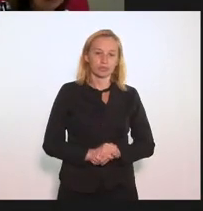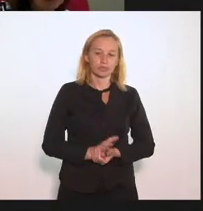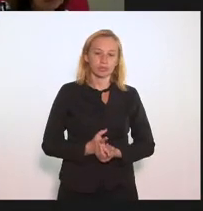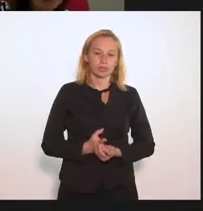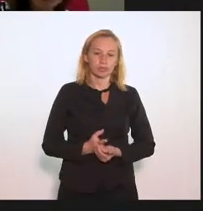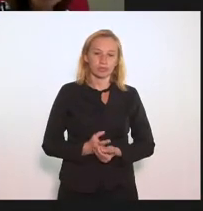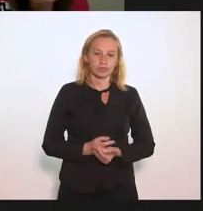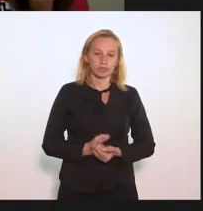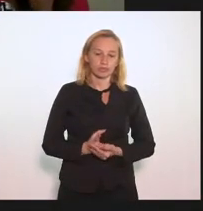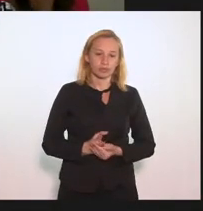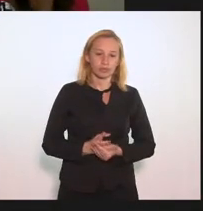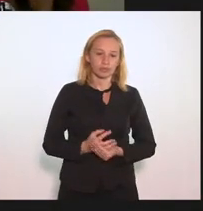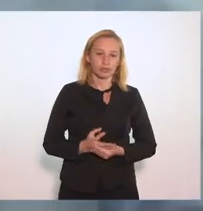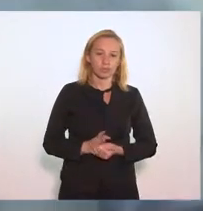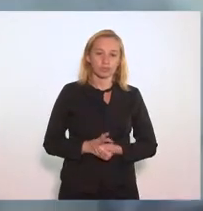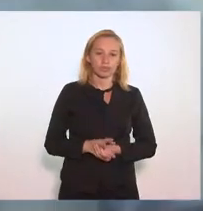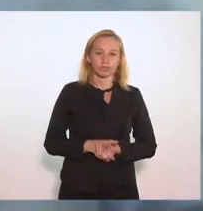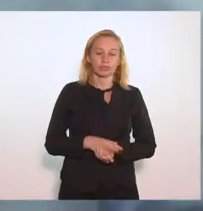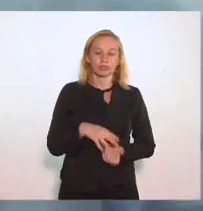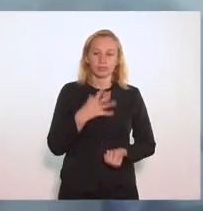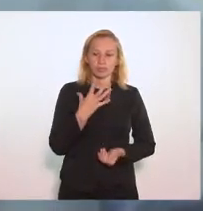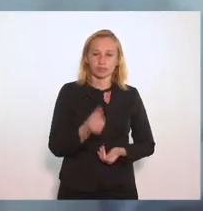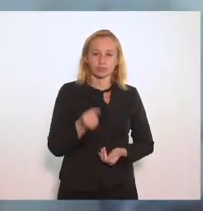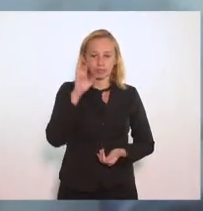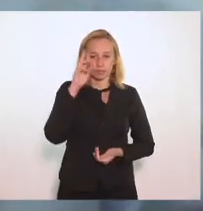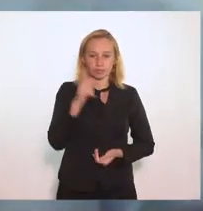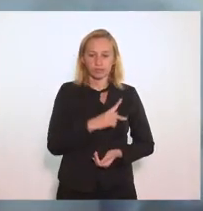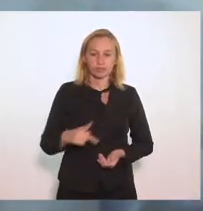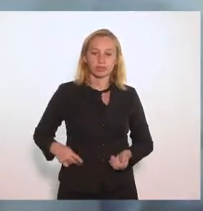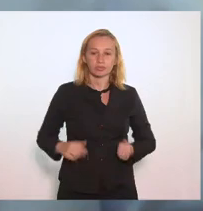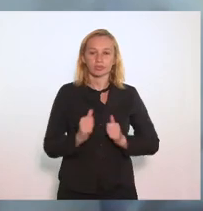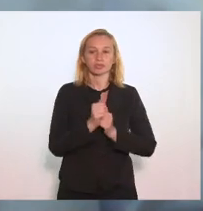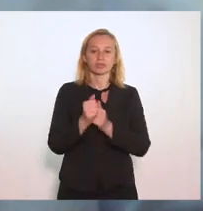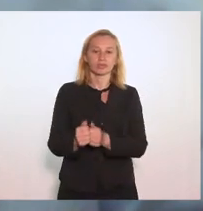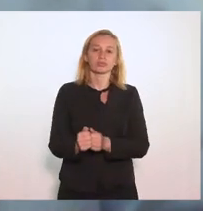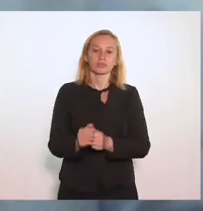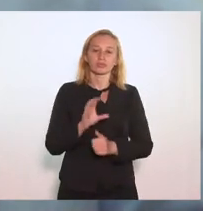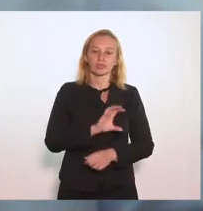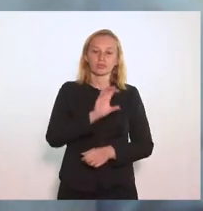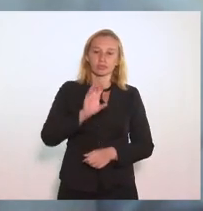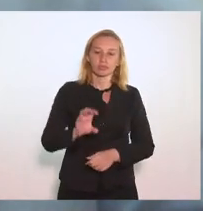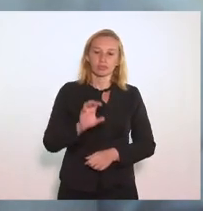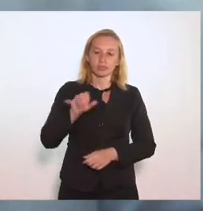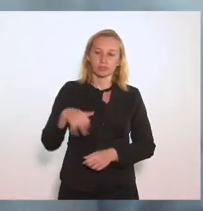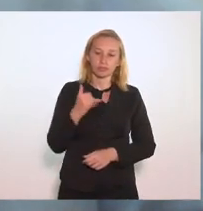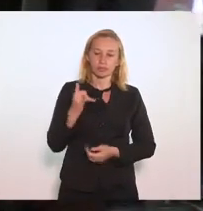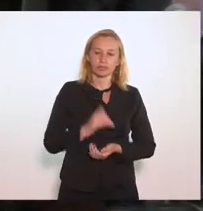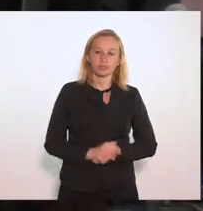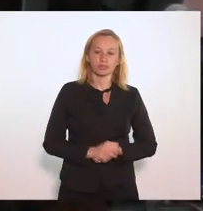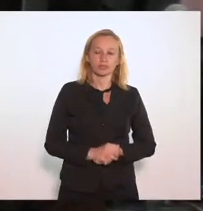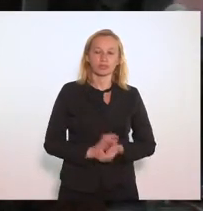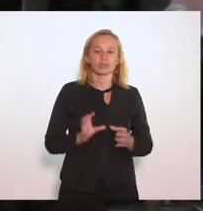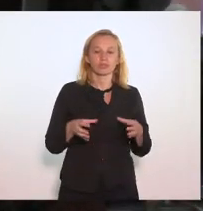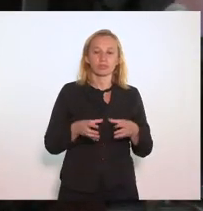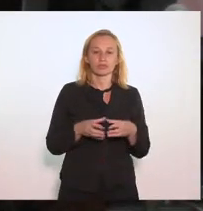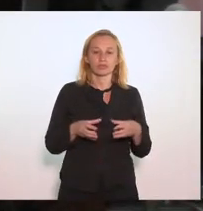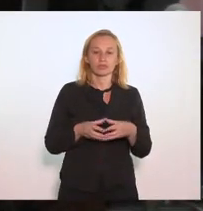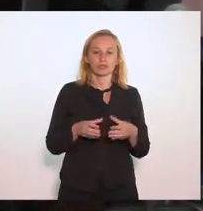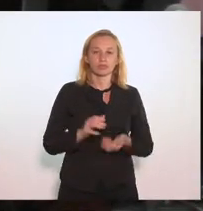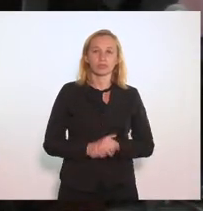Senhor Presidente, favorável acompanhando os pareceres da CCJ Pela Comissão